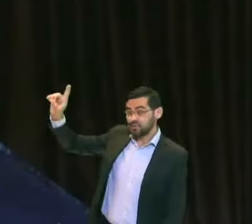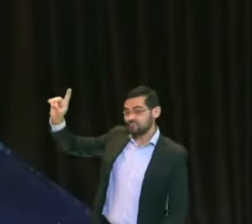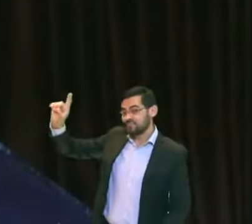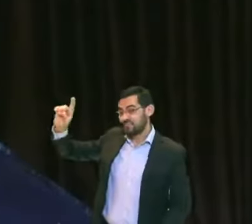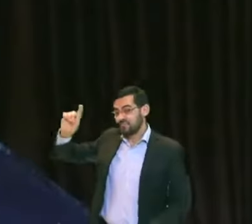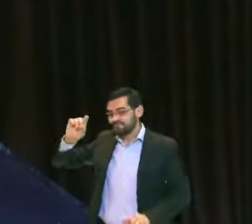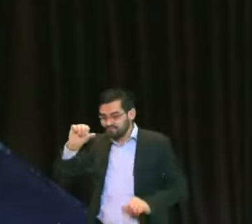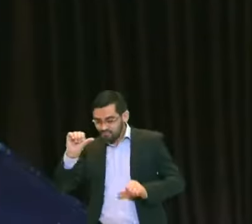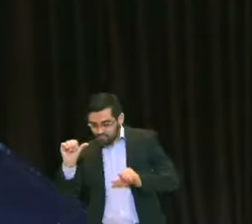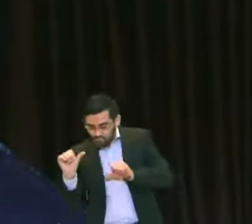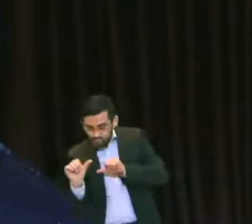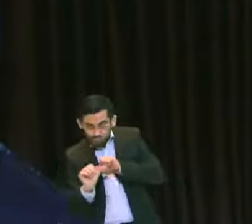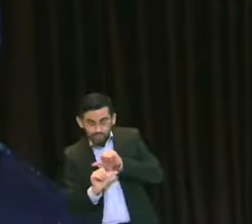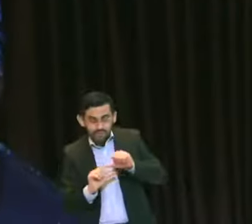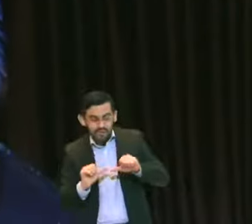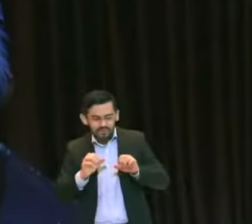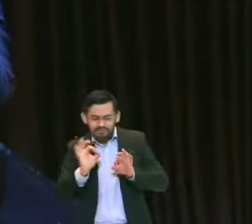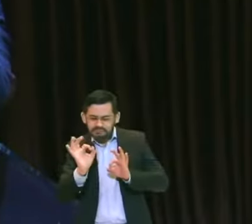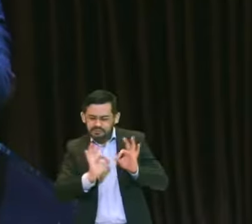seu povo.